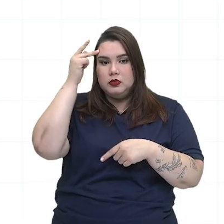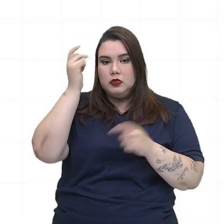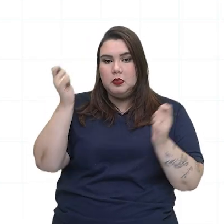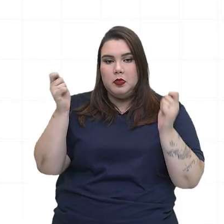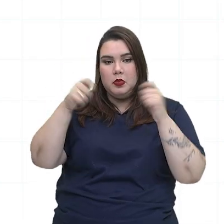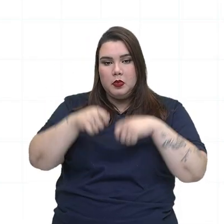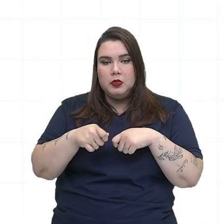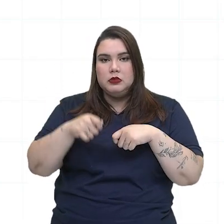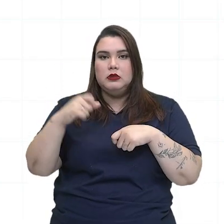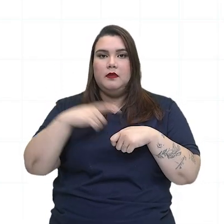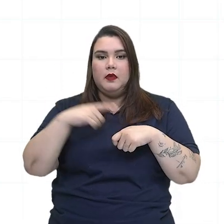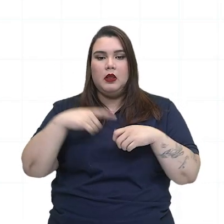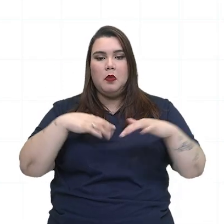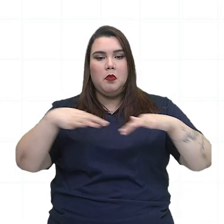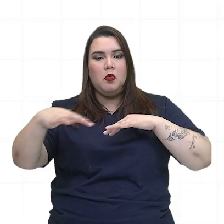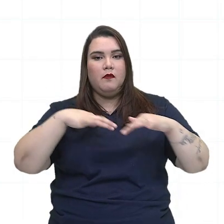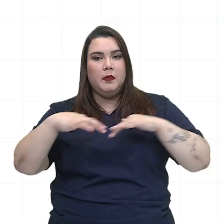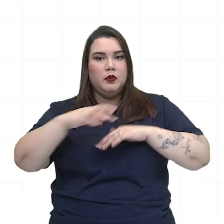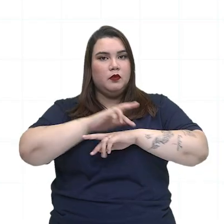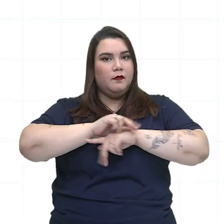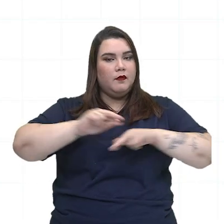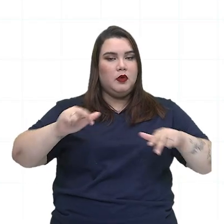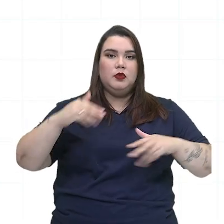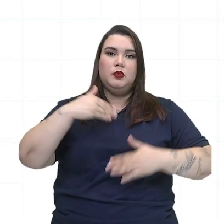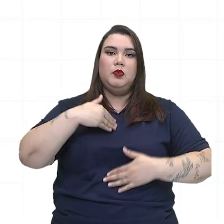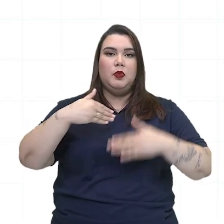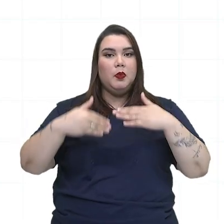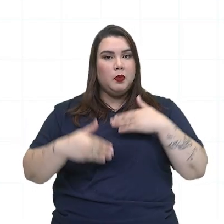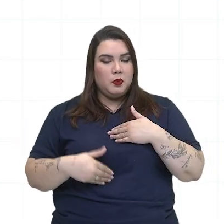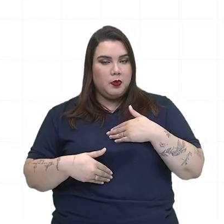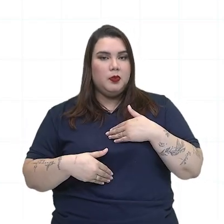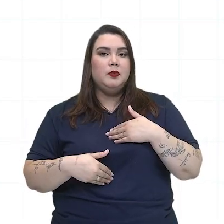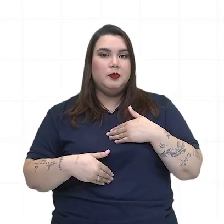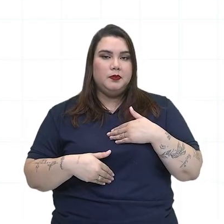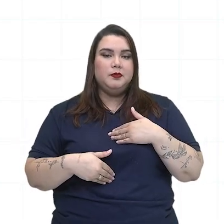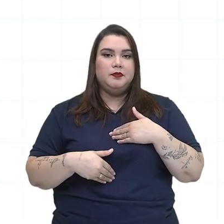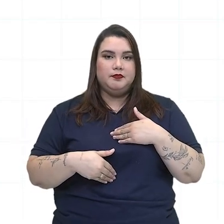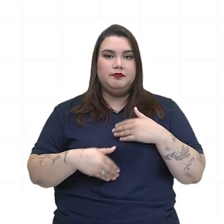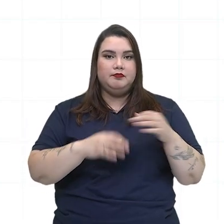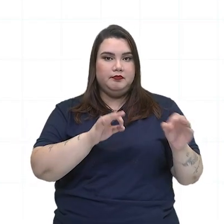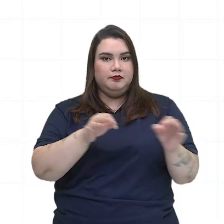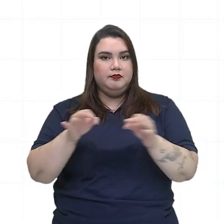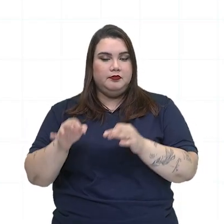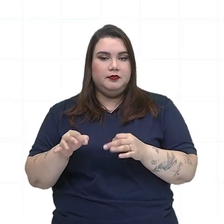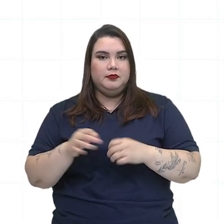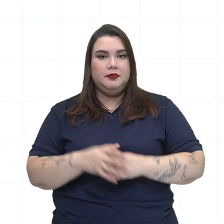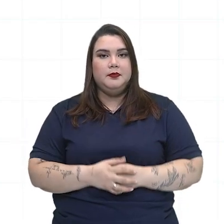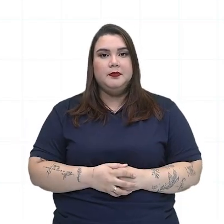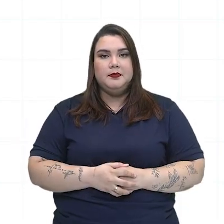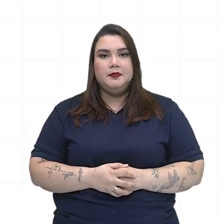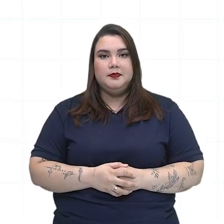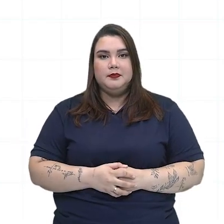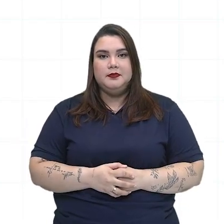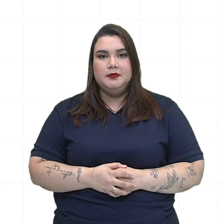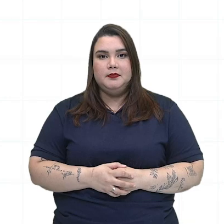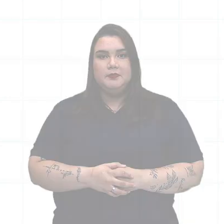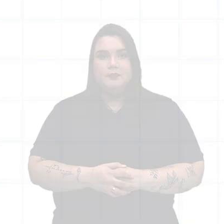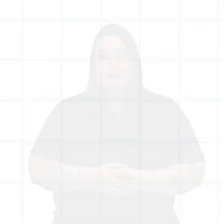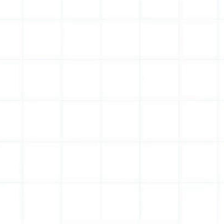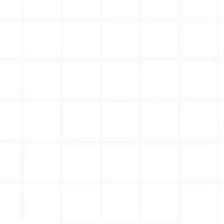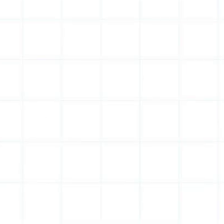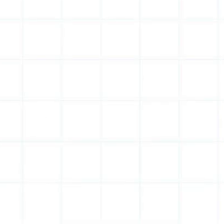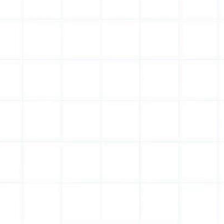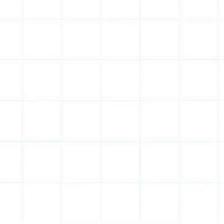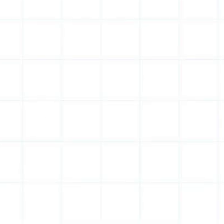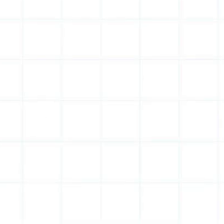vários movimentos na hora de deslizar, de lançar essa pedra, até porque ele encosta uma das pernas